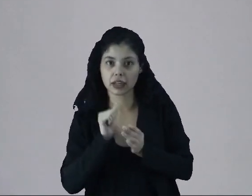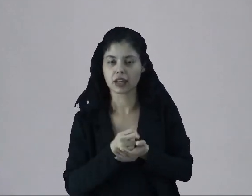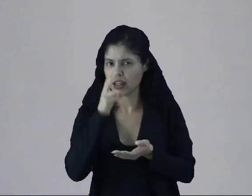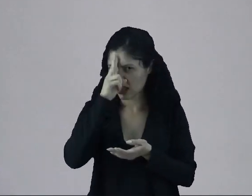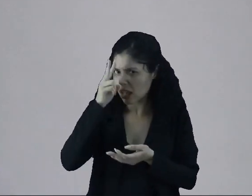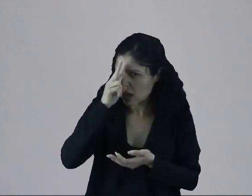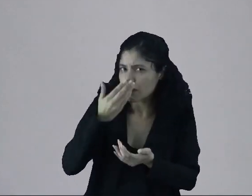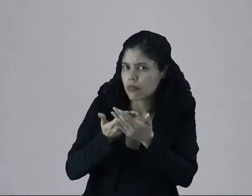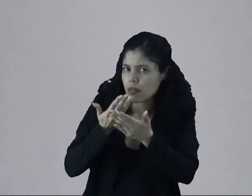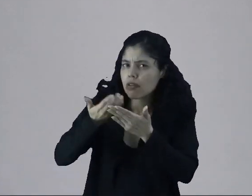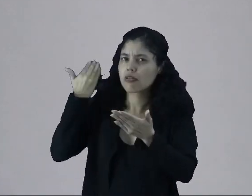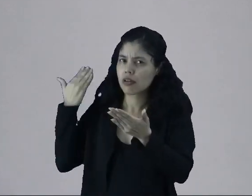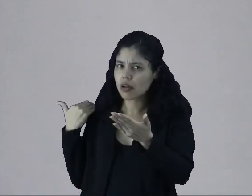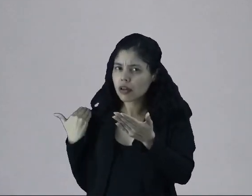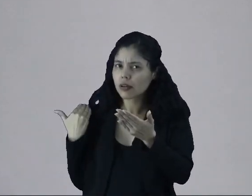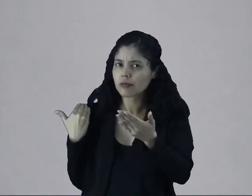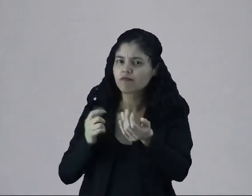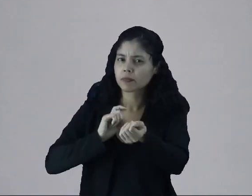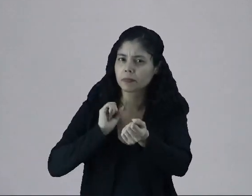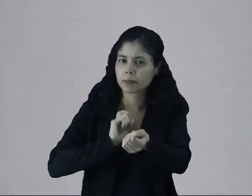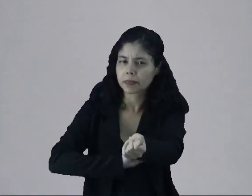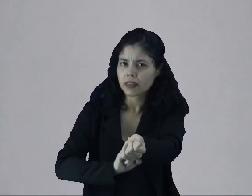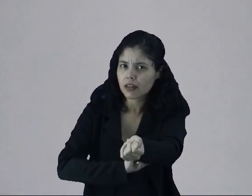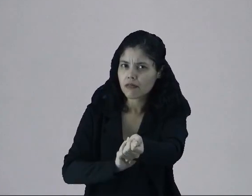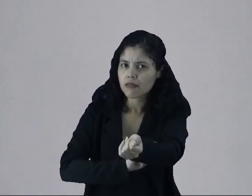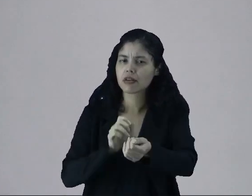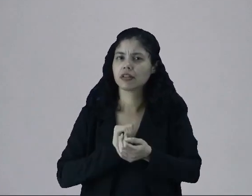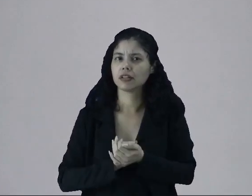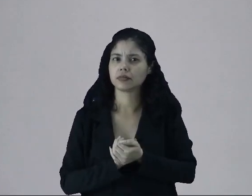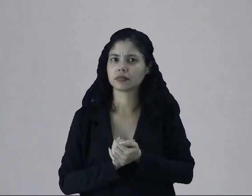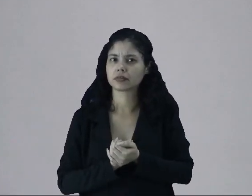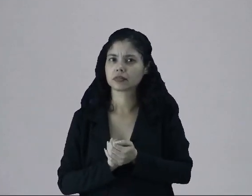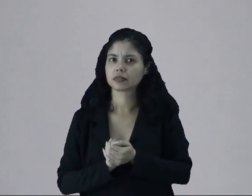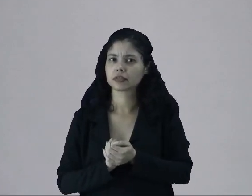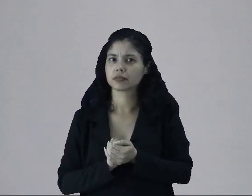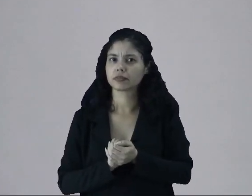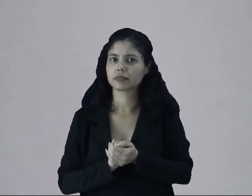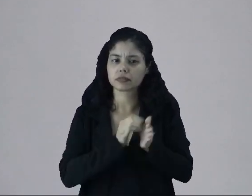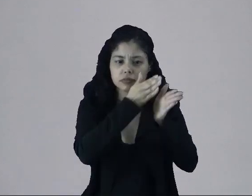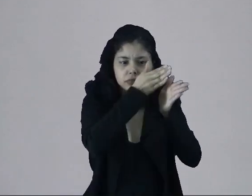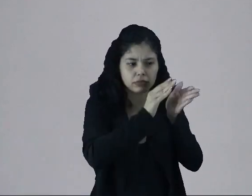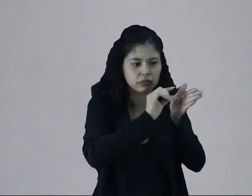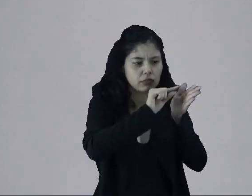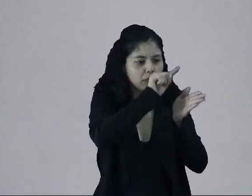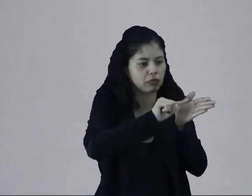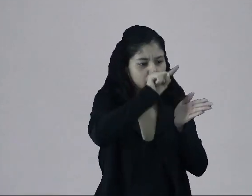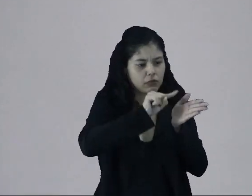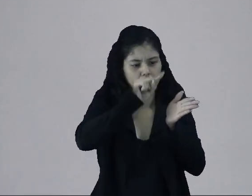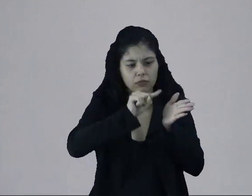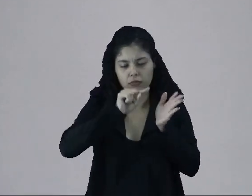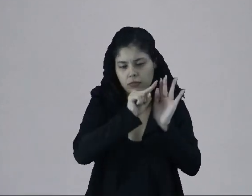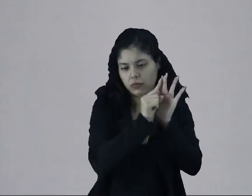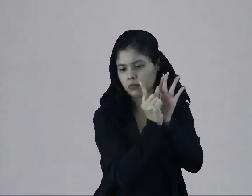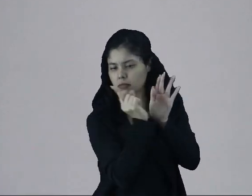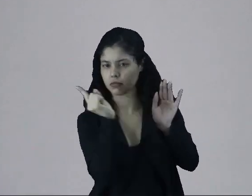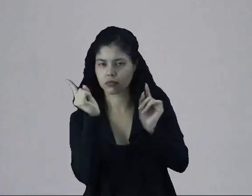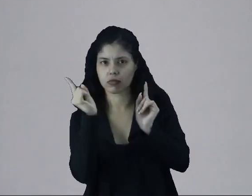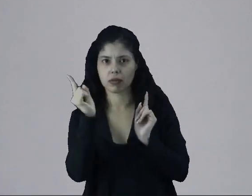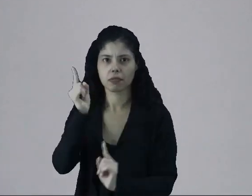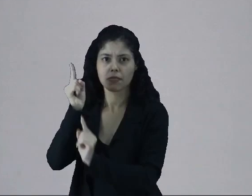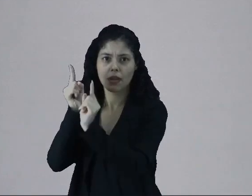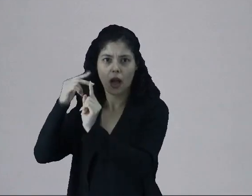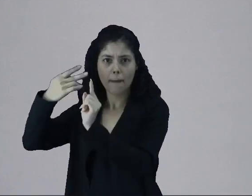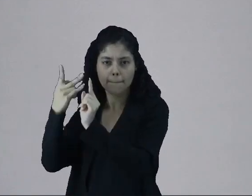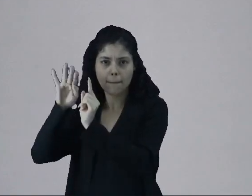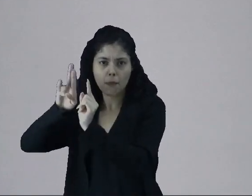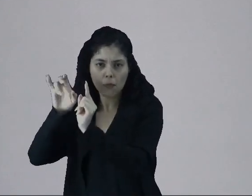gente falou sobre a sinapse nervosa. A gente viu que para que o impulso nervoso passe, eu preciso de um evento chamado bomba de sódio e potássio.